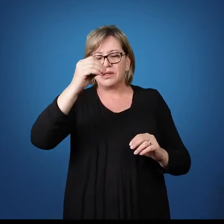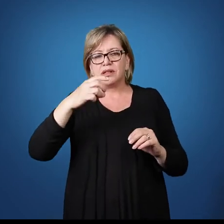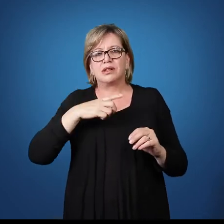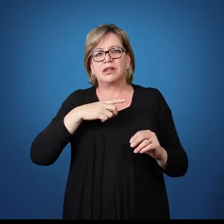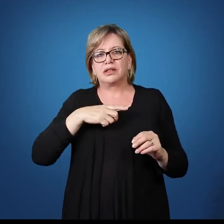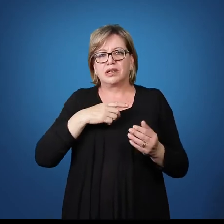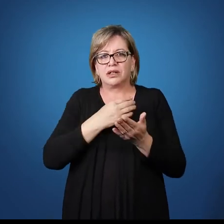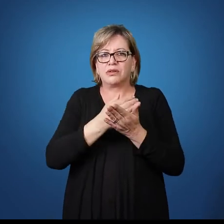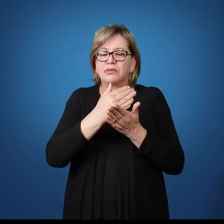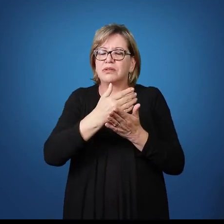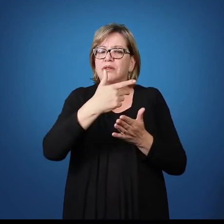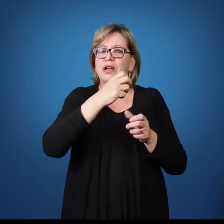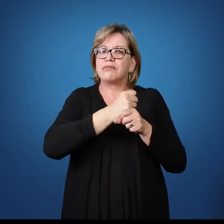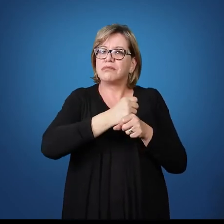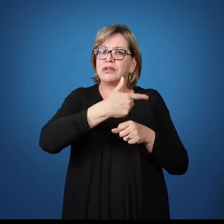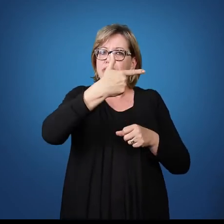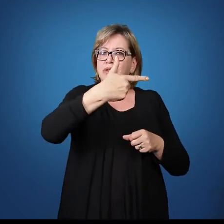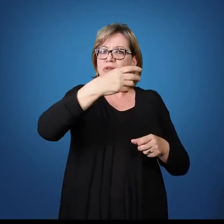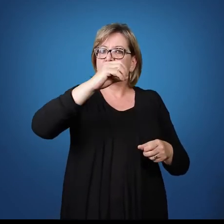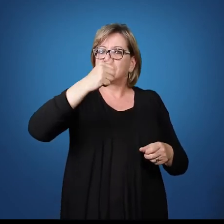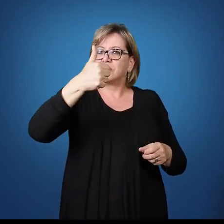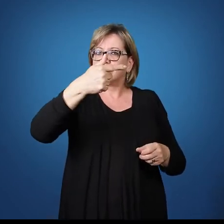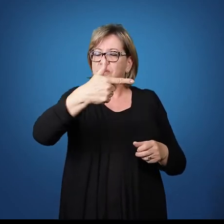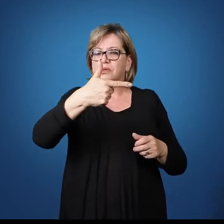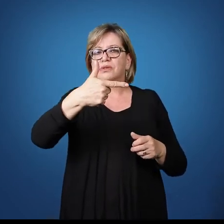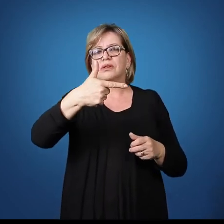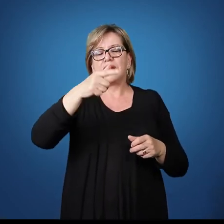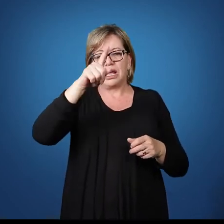lançado em 2012, que é o PNAIC, né?